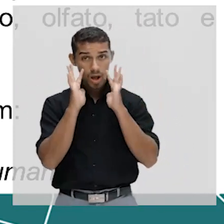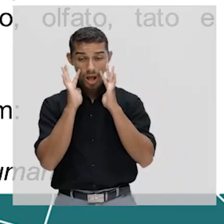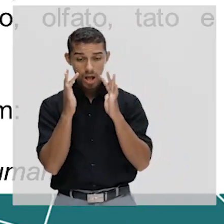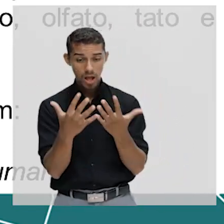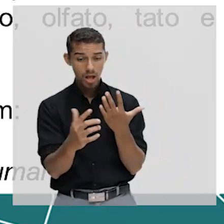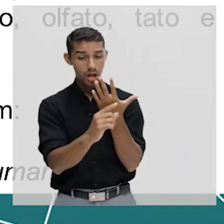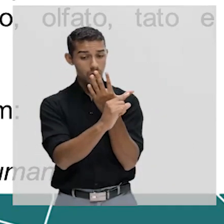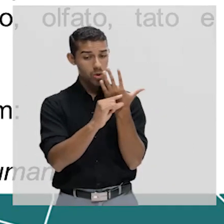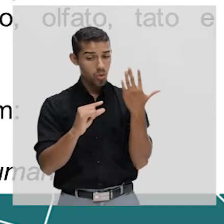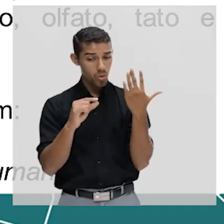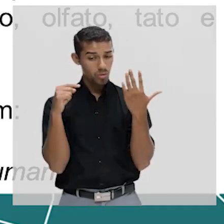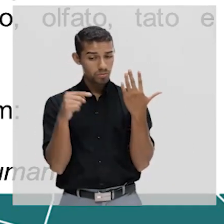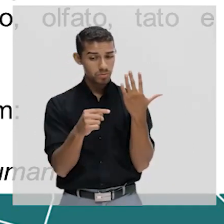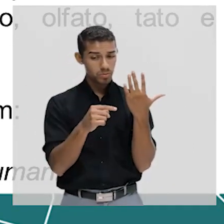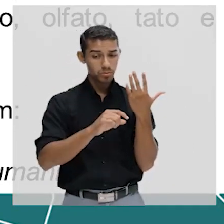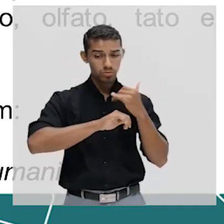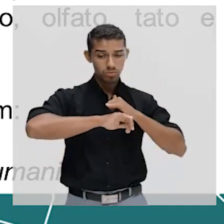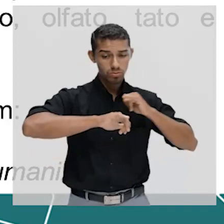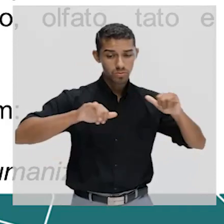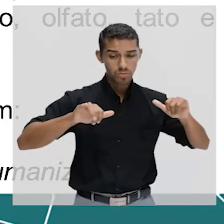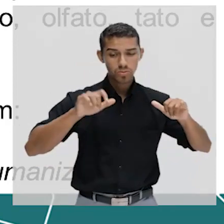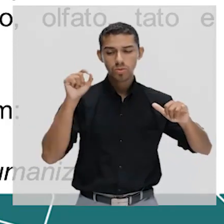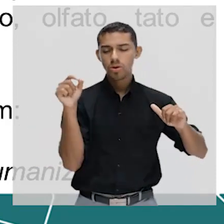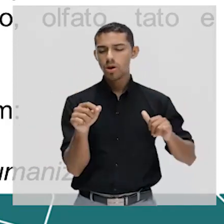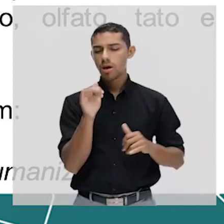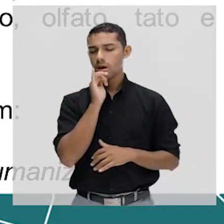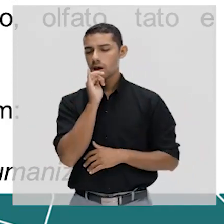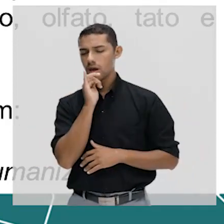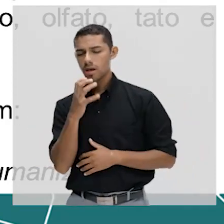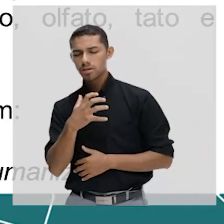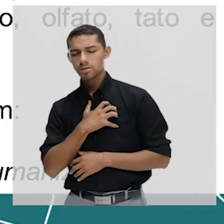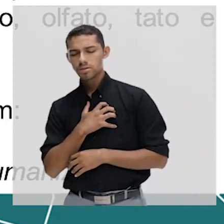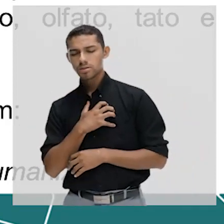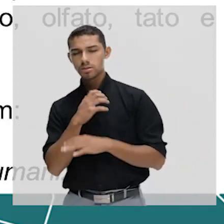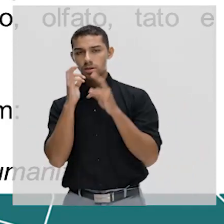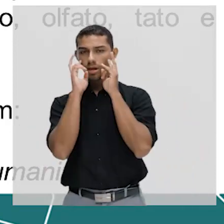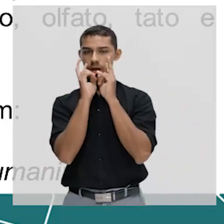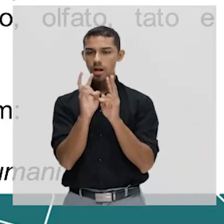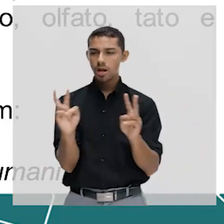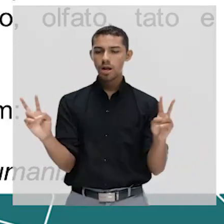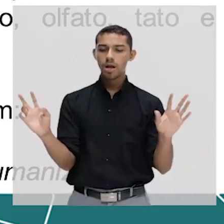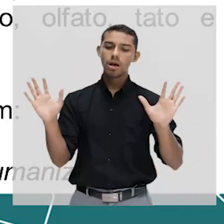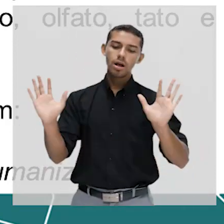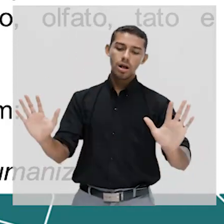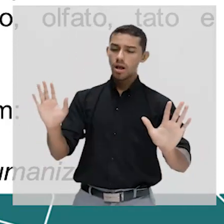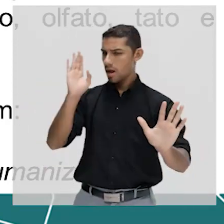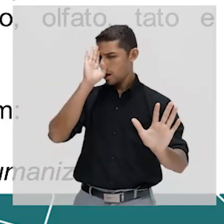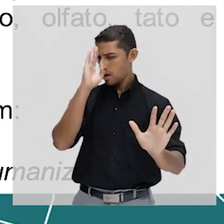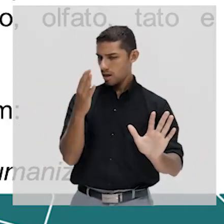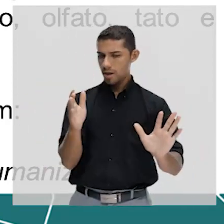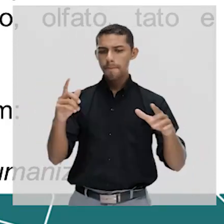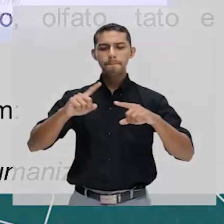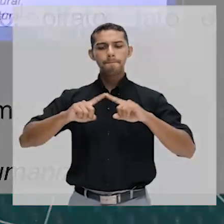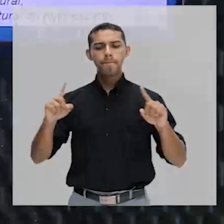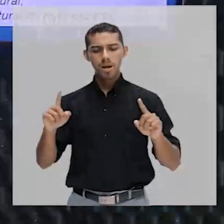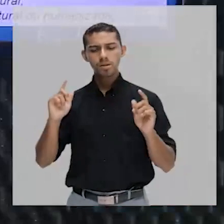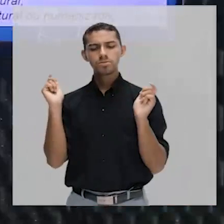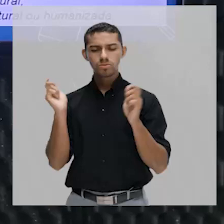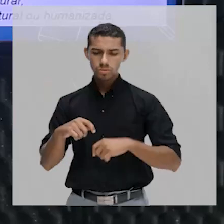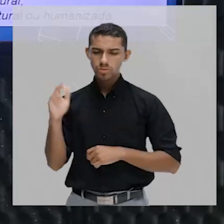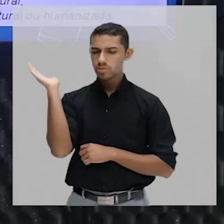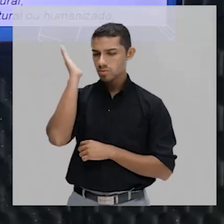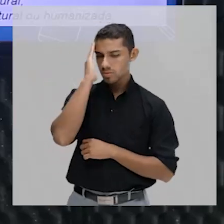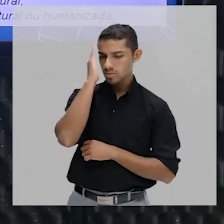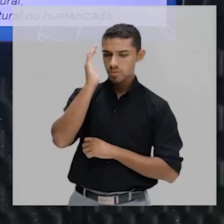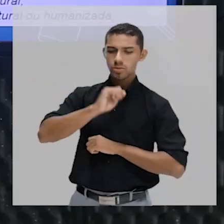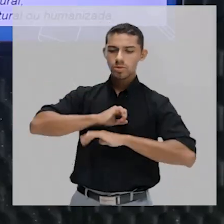né, que dizem que a paisagem é um elemento sentido principalmente pela visão. Pode ser principalmente, mas a paisagem ela pode ser entendida